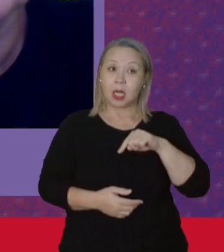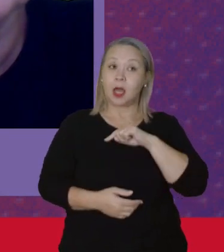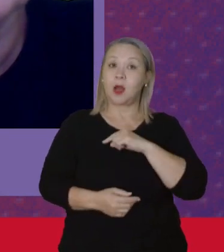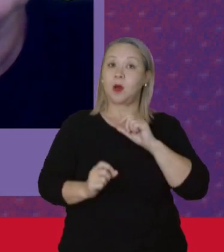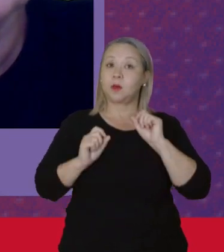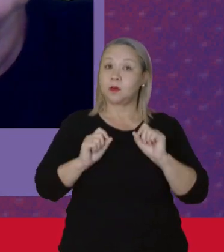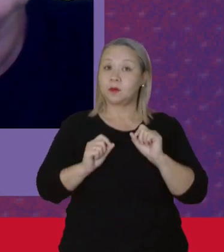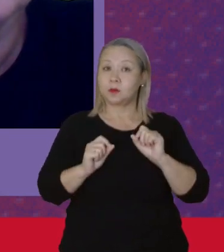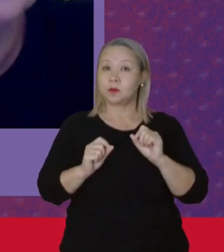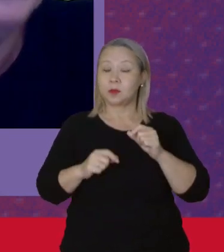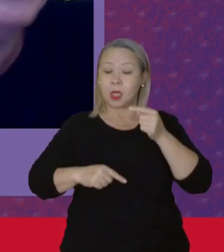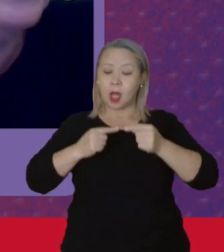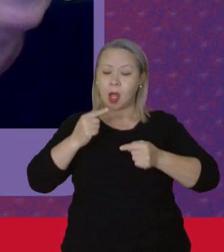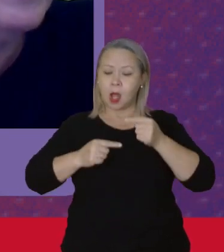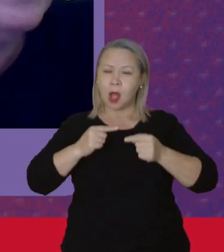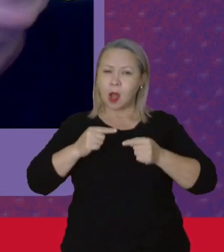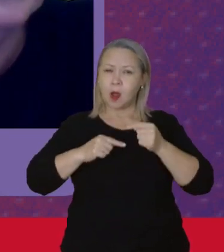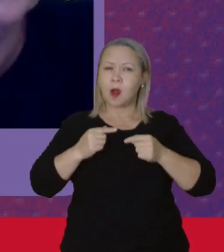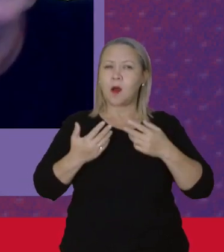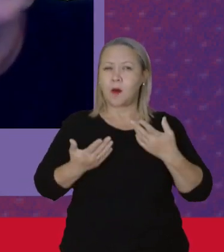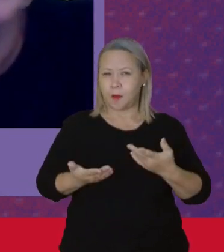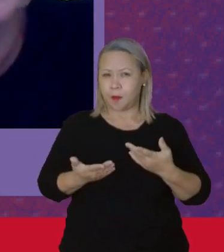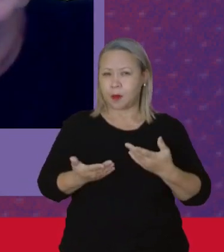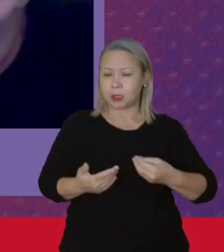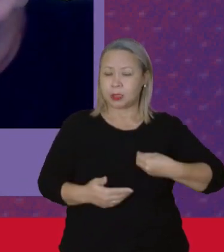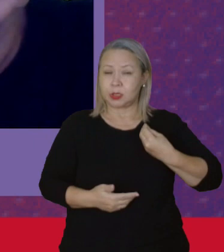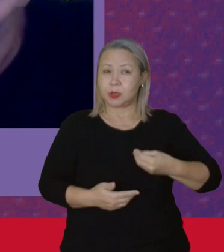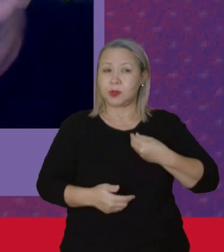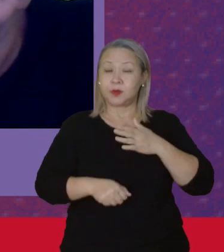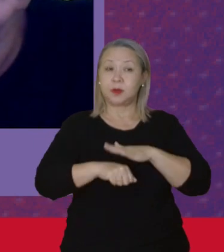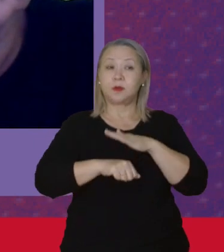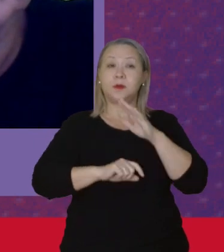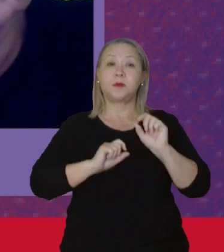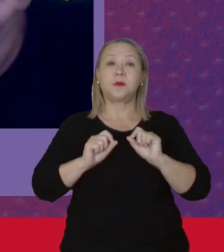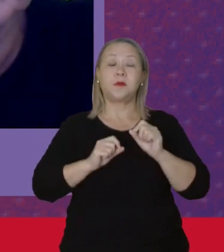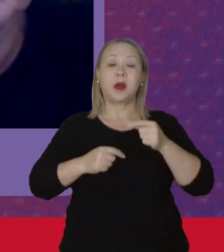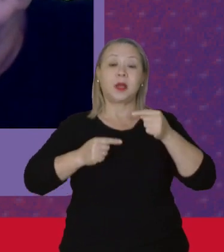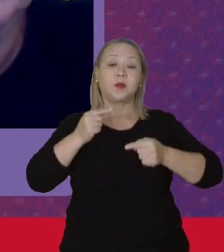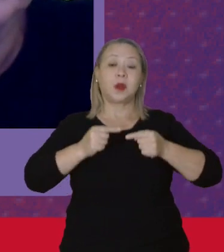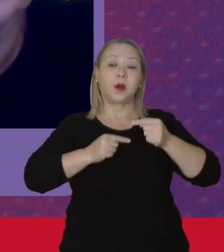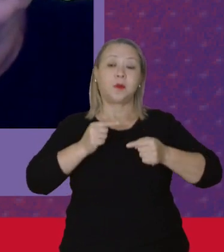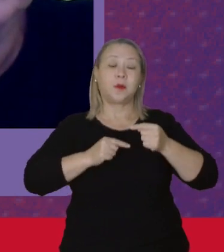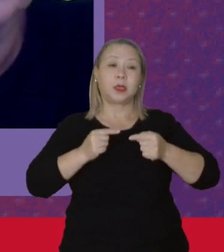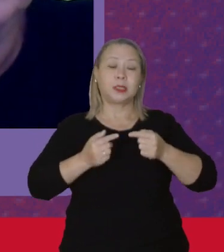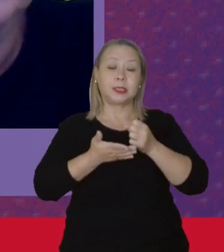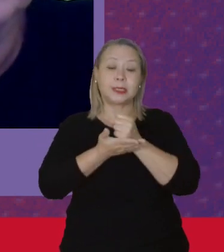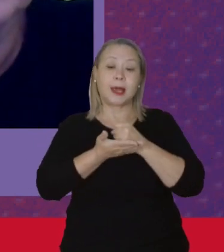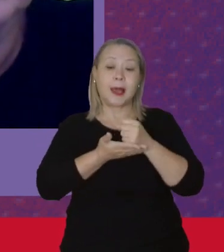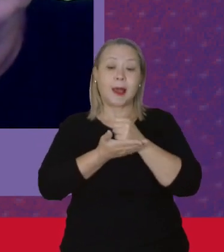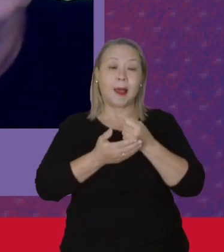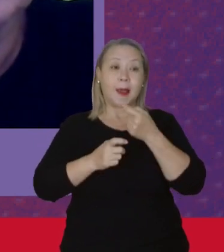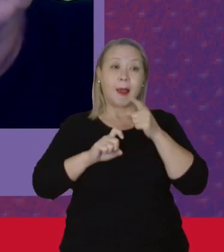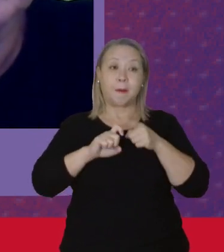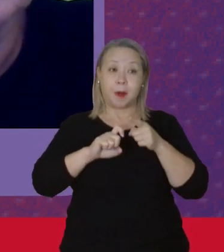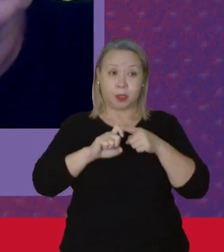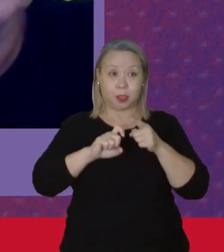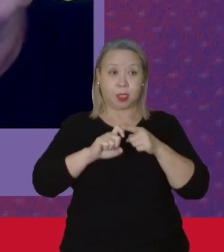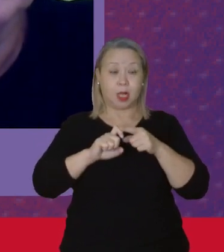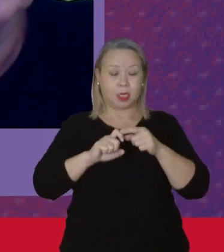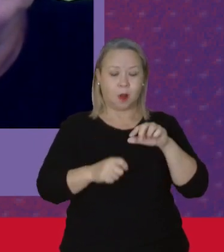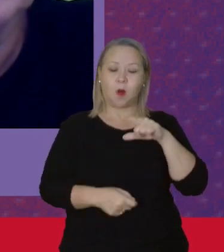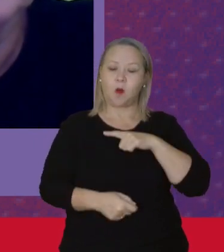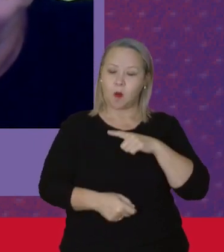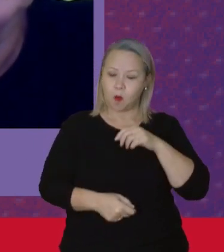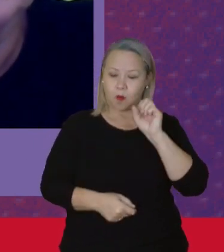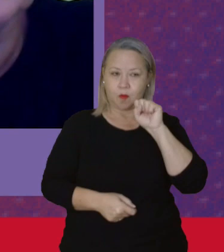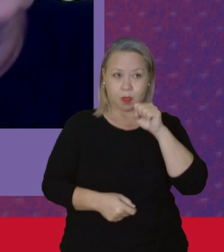uma política, na verdade, que a gente vive, acho que mais do que uma política da medicalização, que ela existe sim,